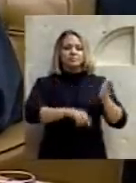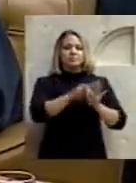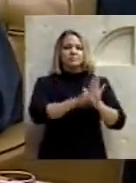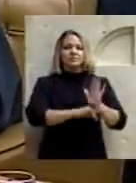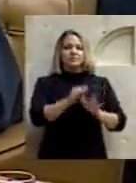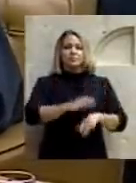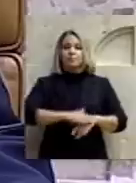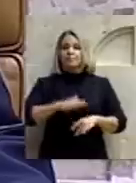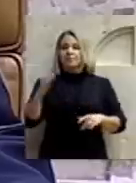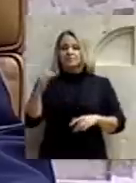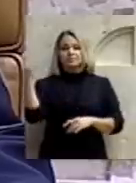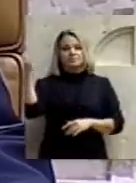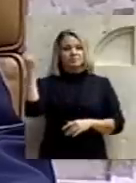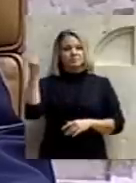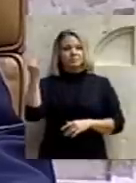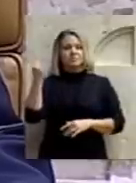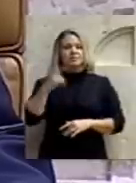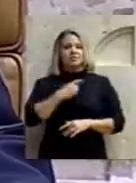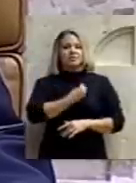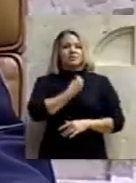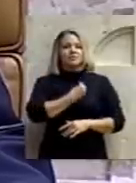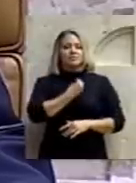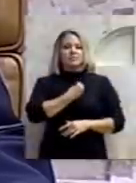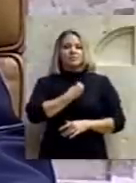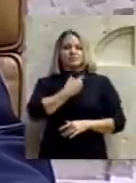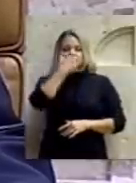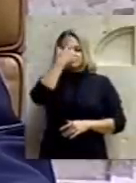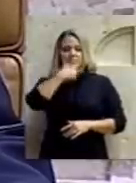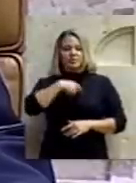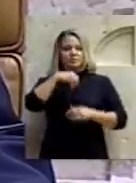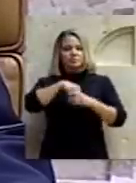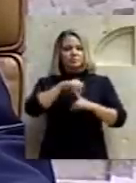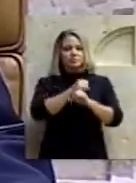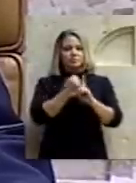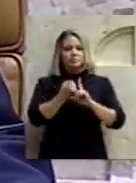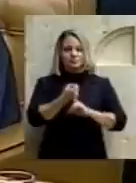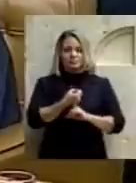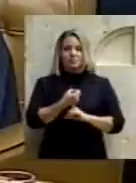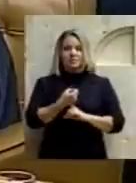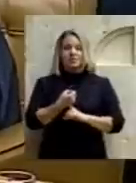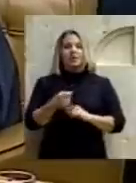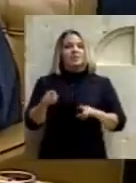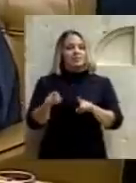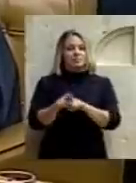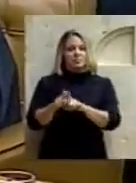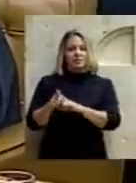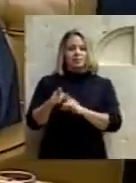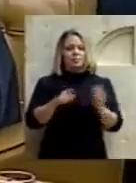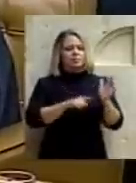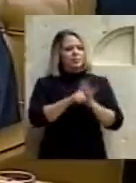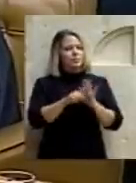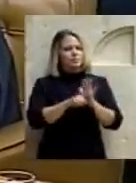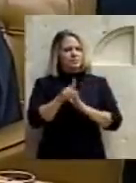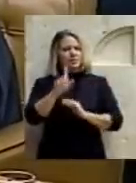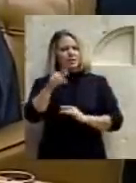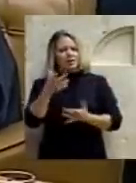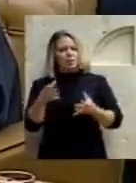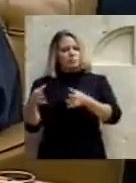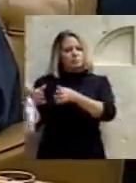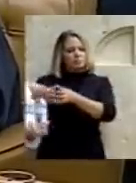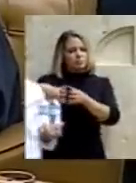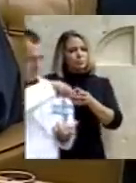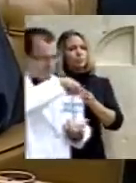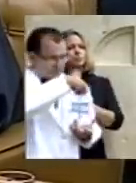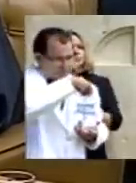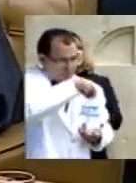em confronto com o eventual dissenso moral razoável da sociedade. Coloquialmente, indaga-se, é o Supremo Tribunal